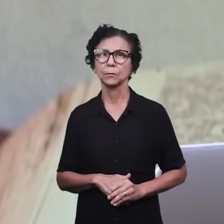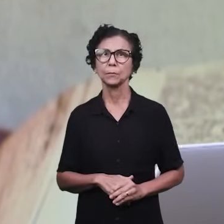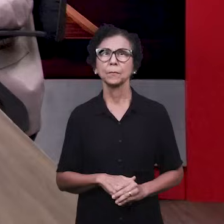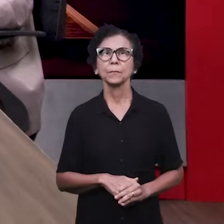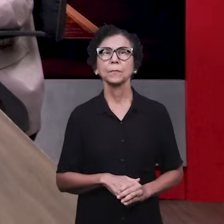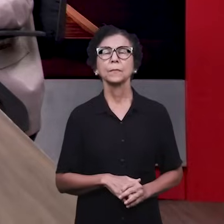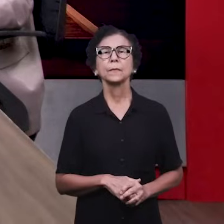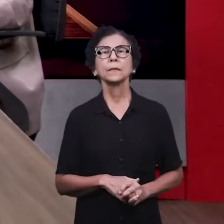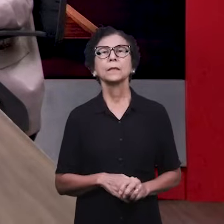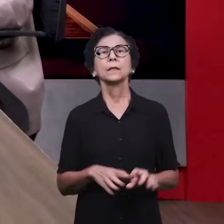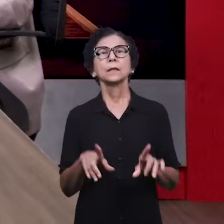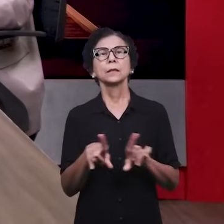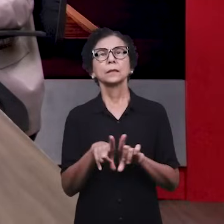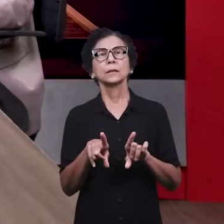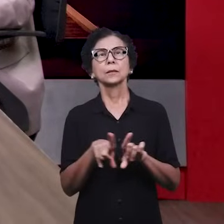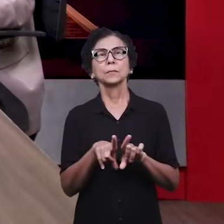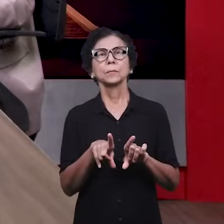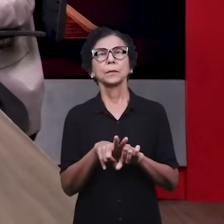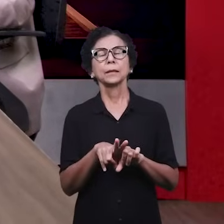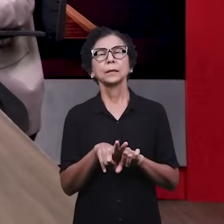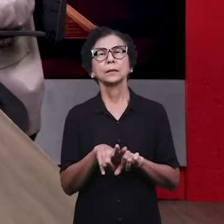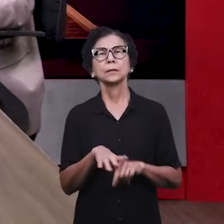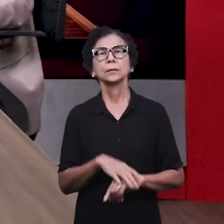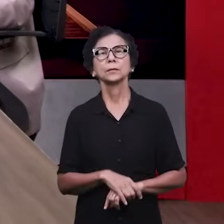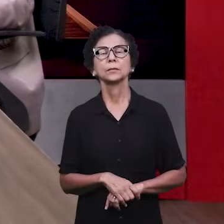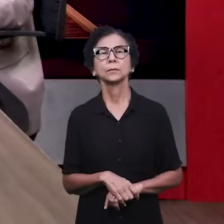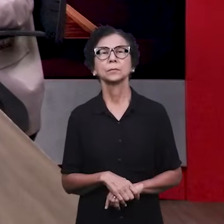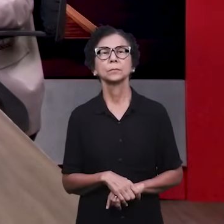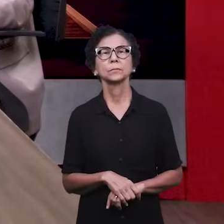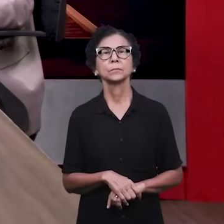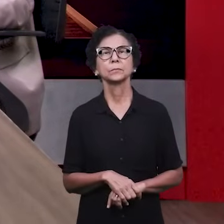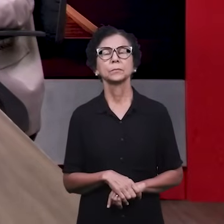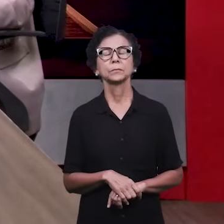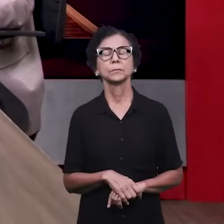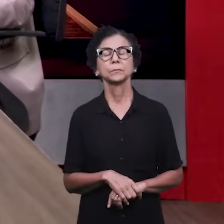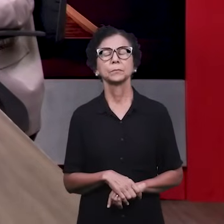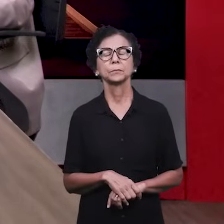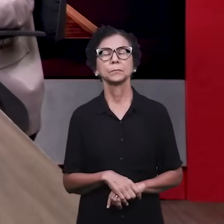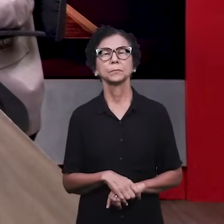essa outra fase que aconteceu na igreja aqui, que afetou... Eu queria depois